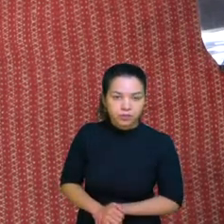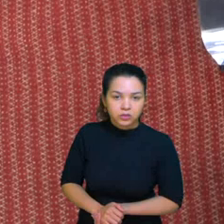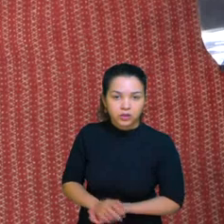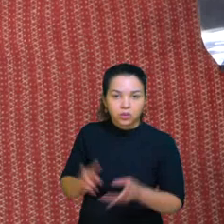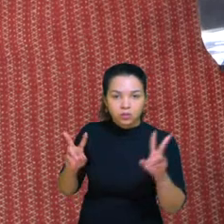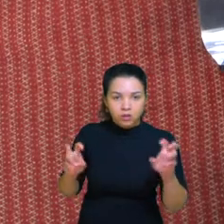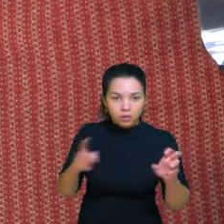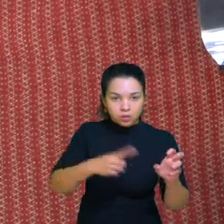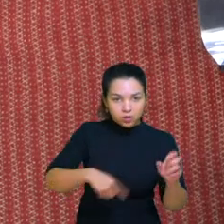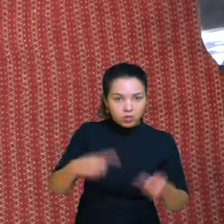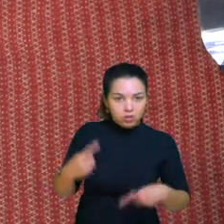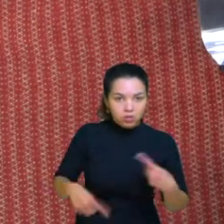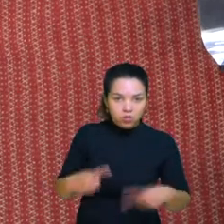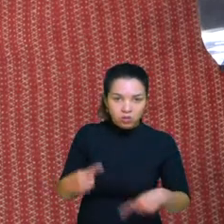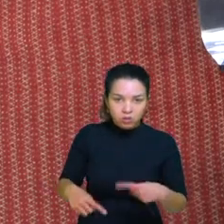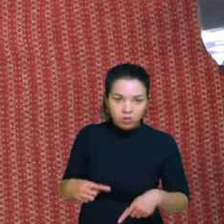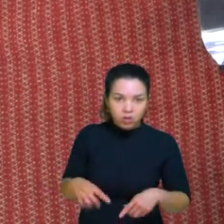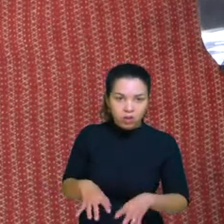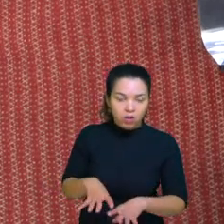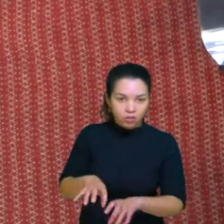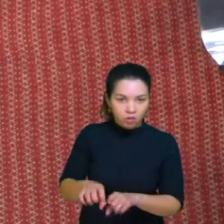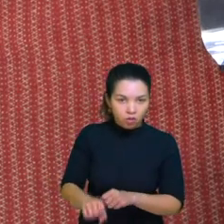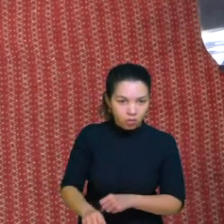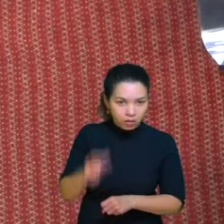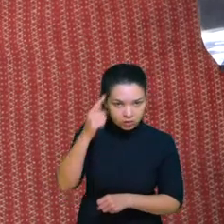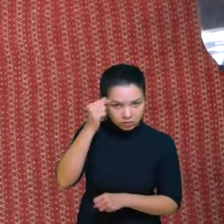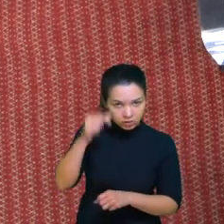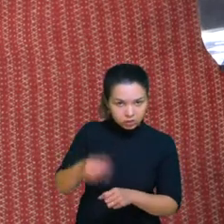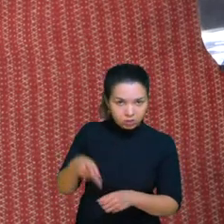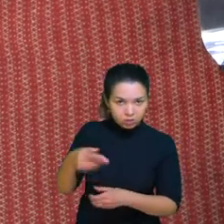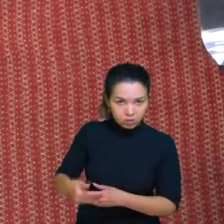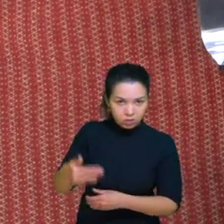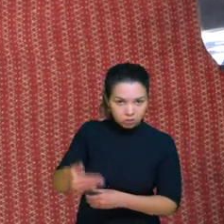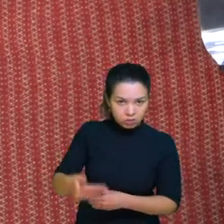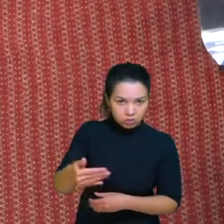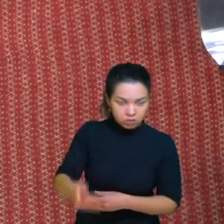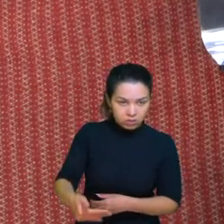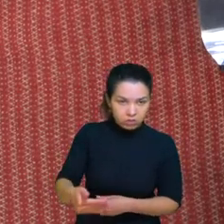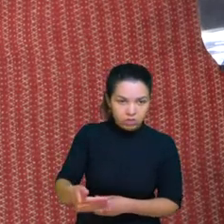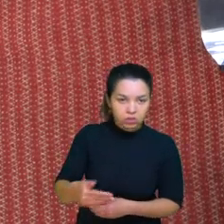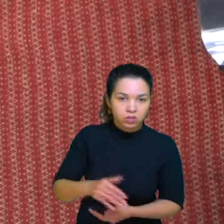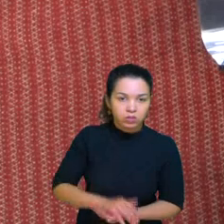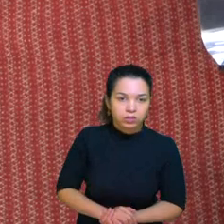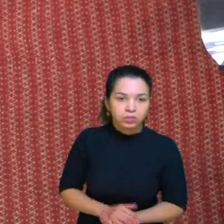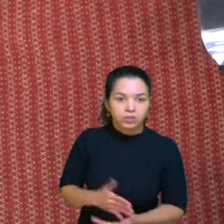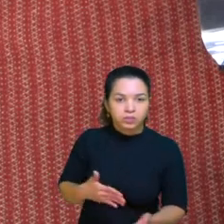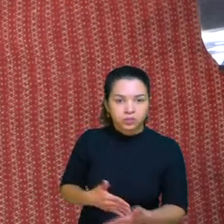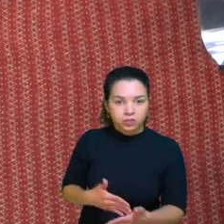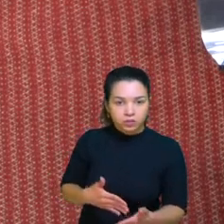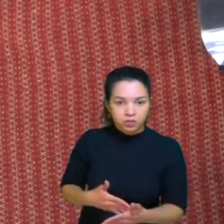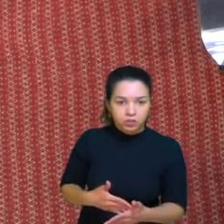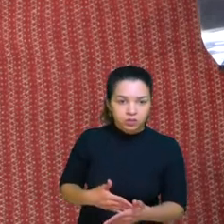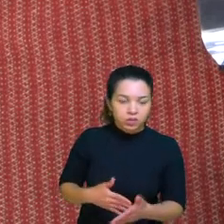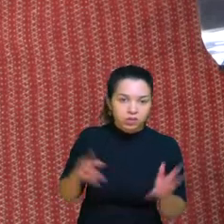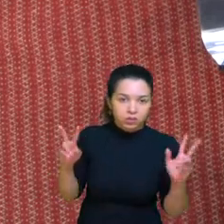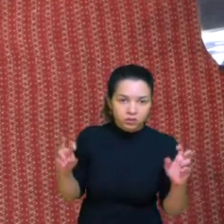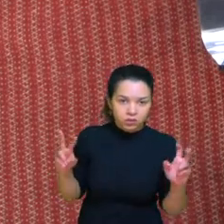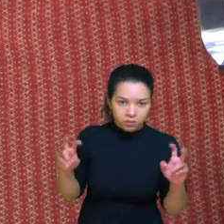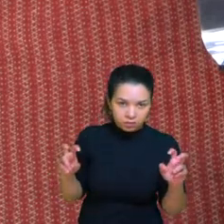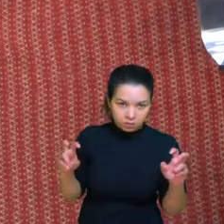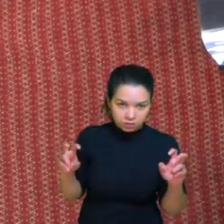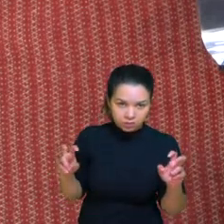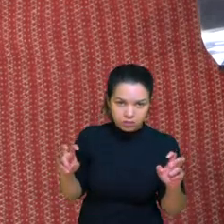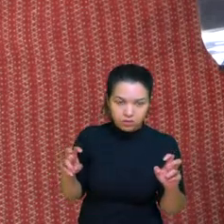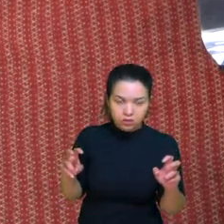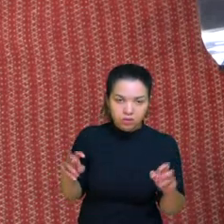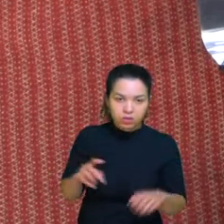discute formação continuada bate na no entrave que é a questão do tempo porque